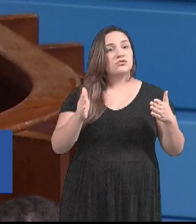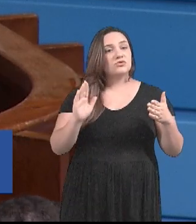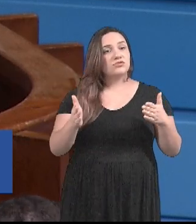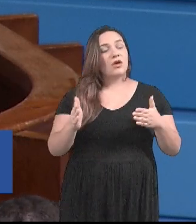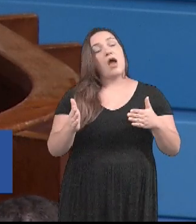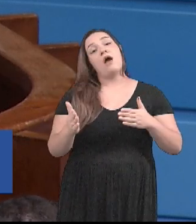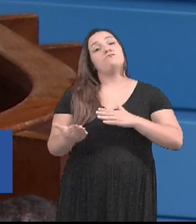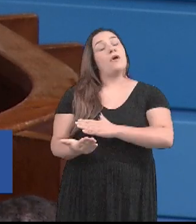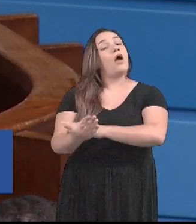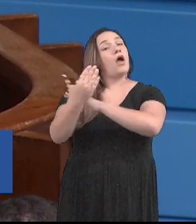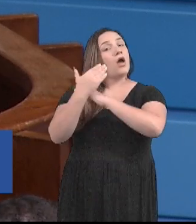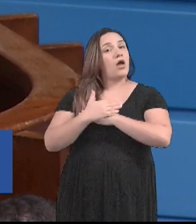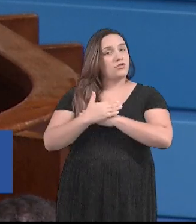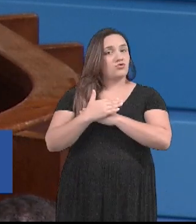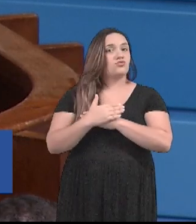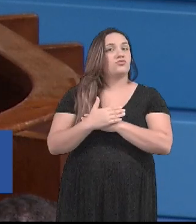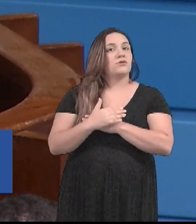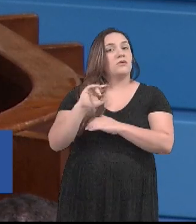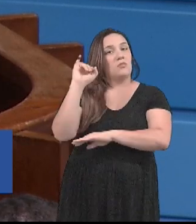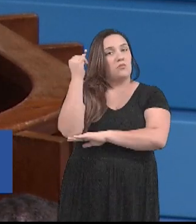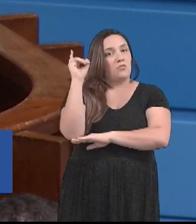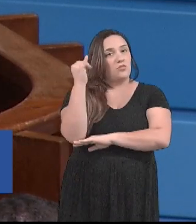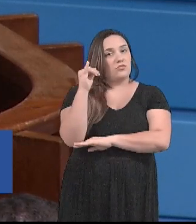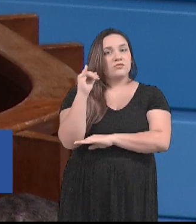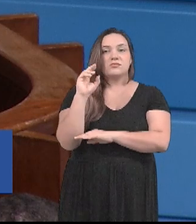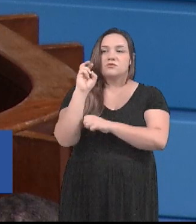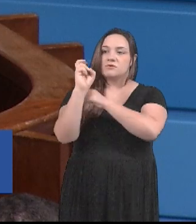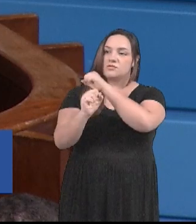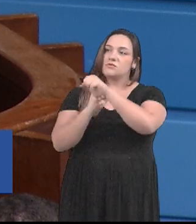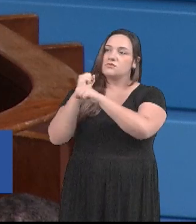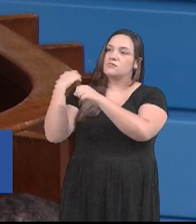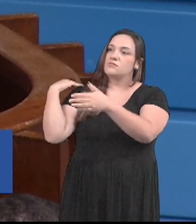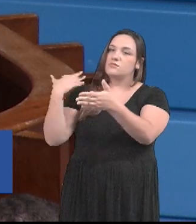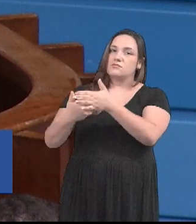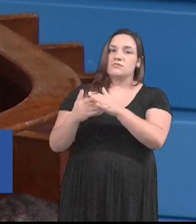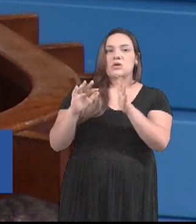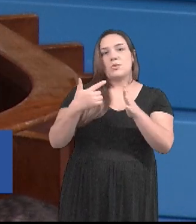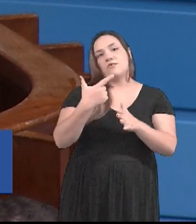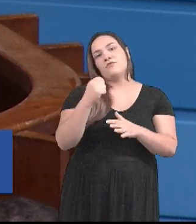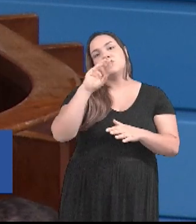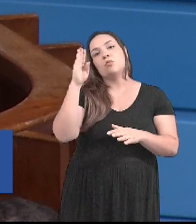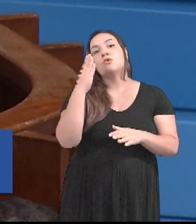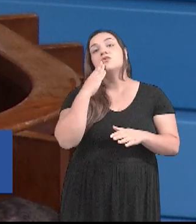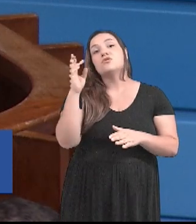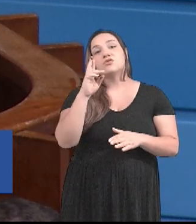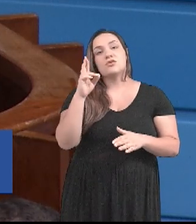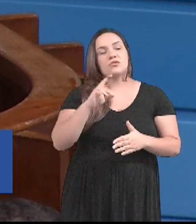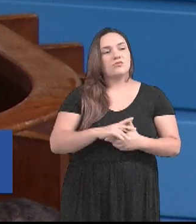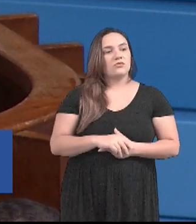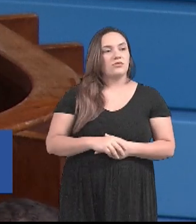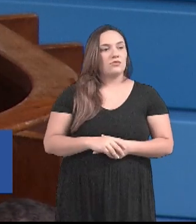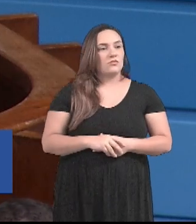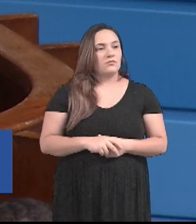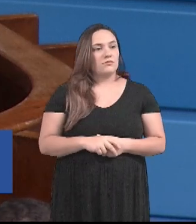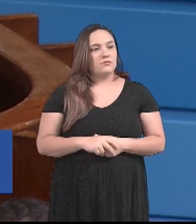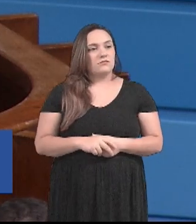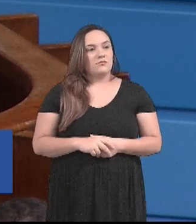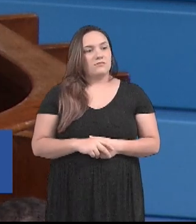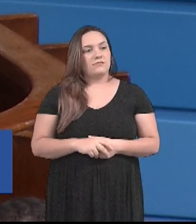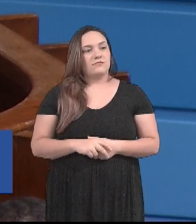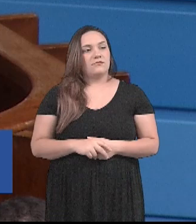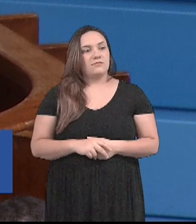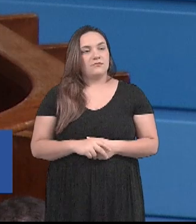beneficiados nesses 5 últimos anos por mais de 20 bilhões de reais, o qual